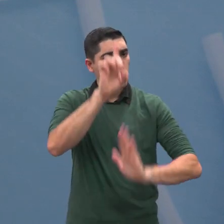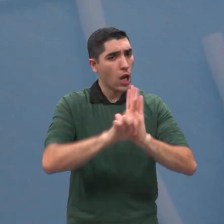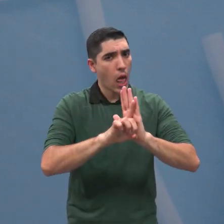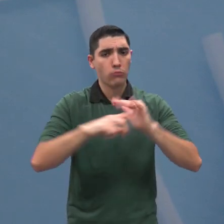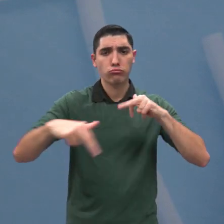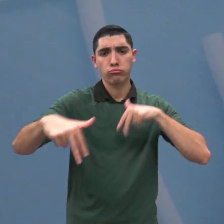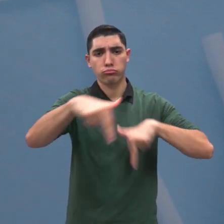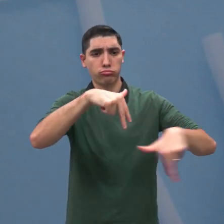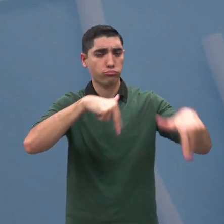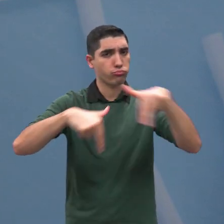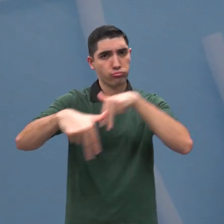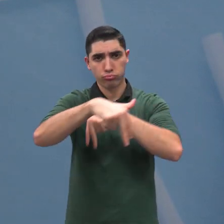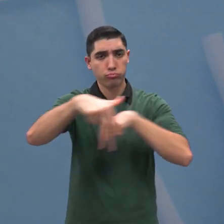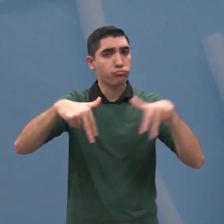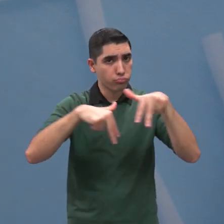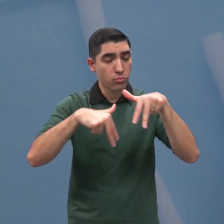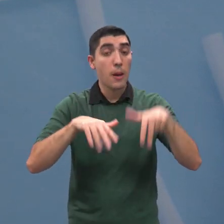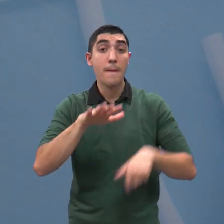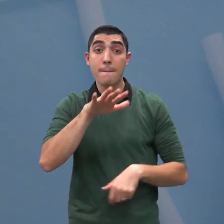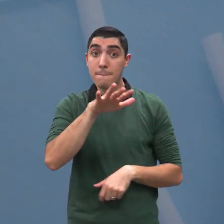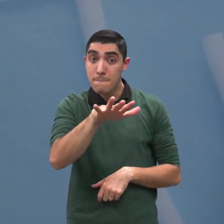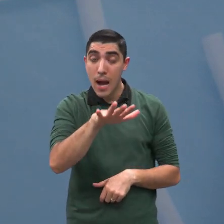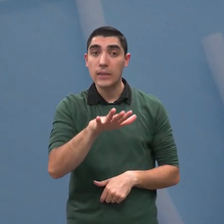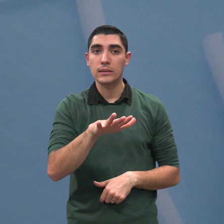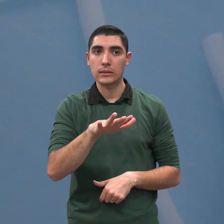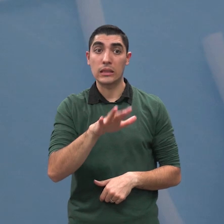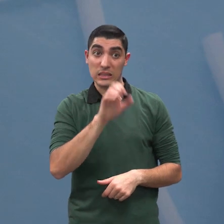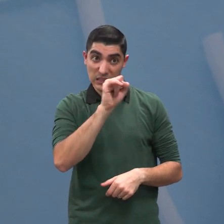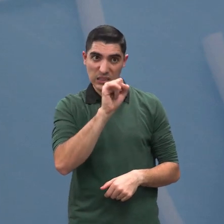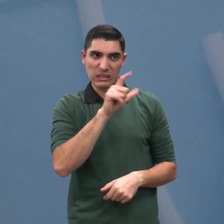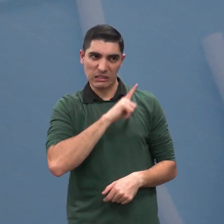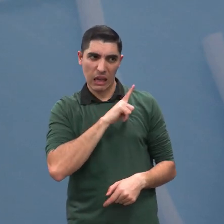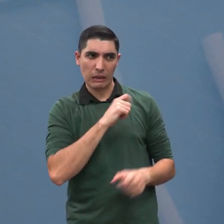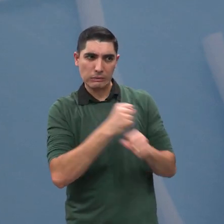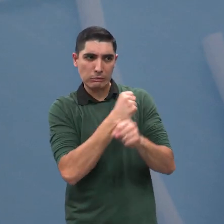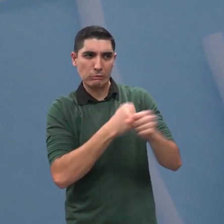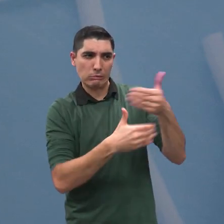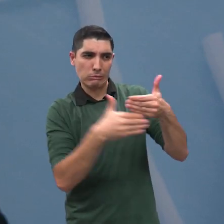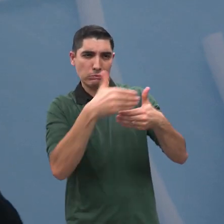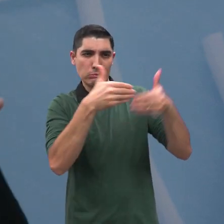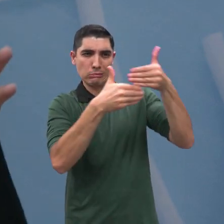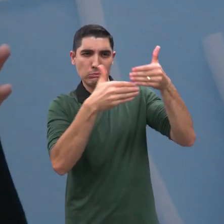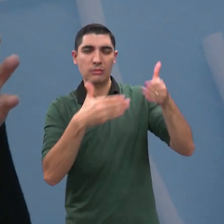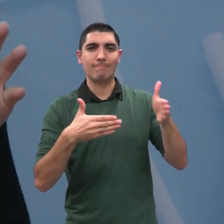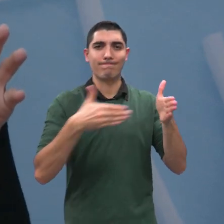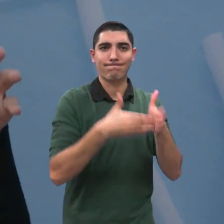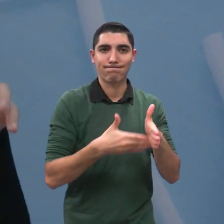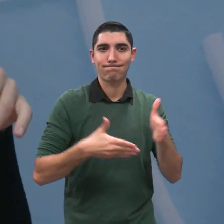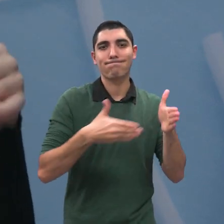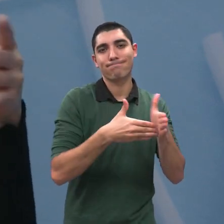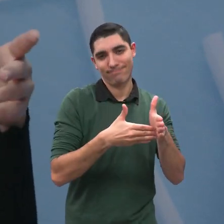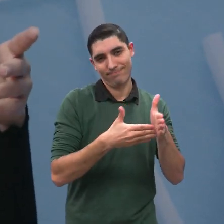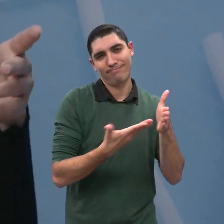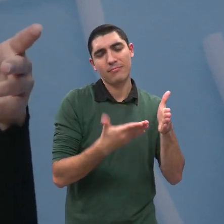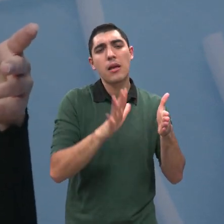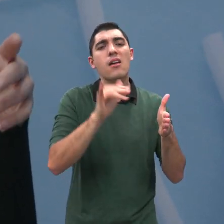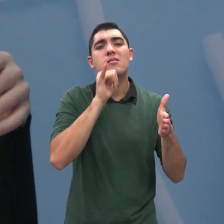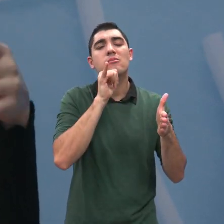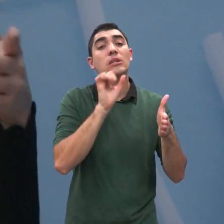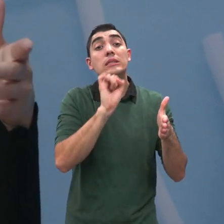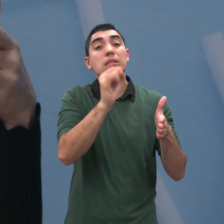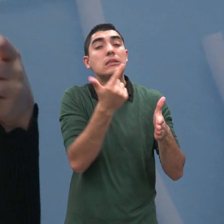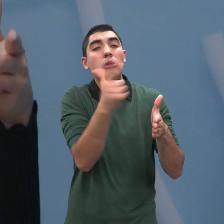Mas essa lógica fica mais complexa com muros e barreiras, não é mesmo? Como seria, então, a realidade se